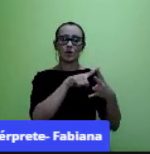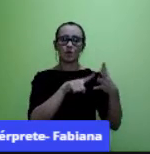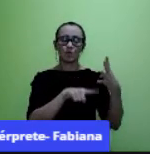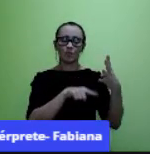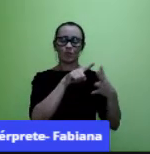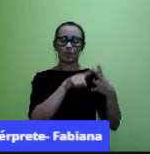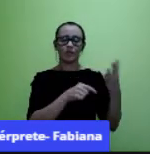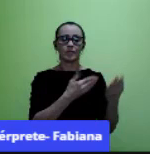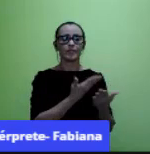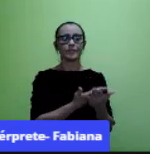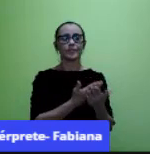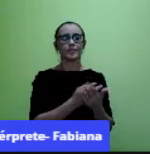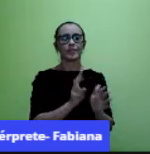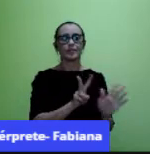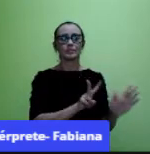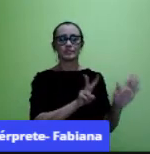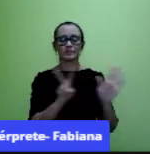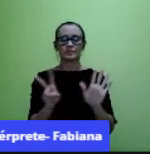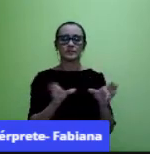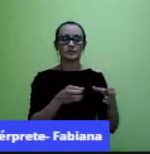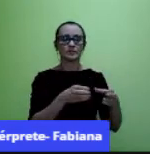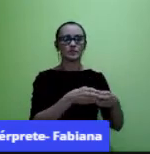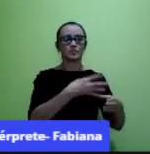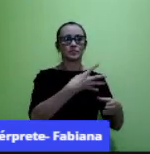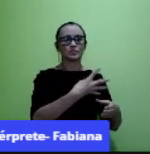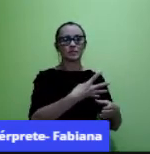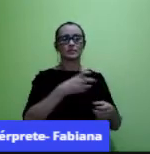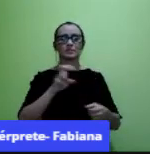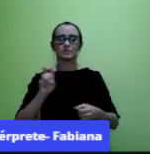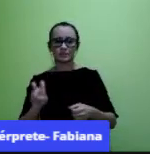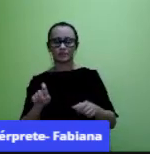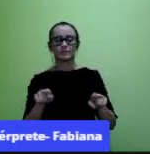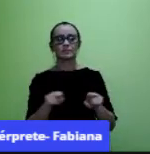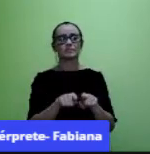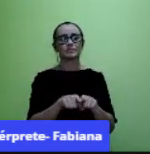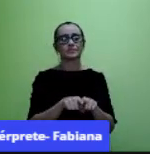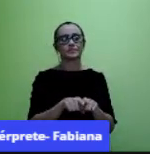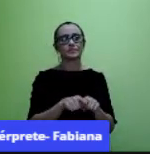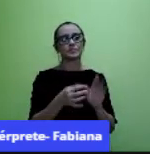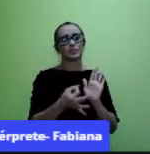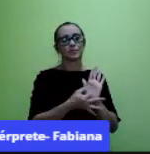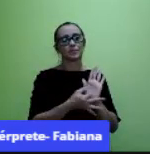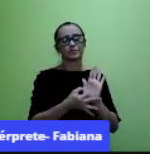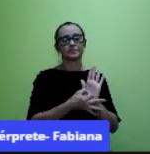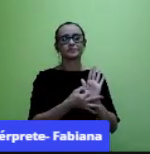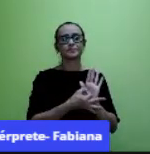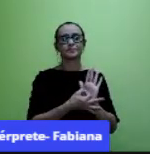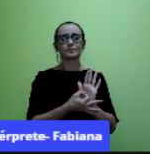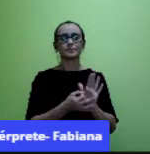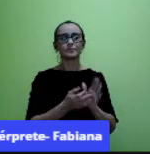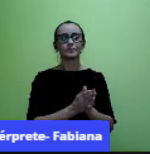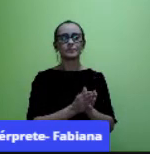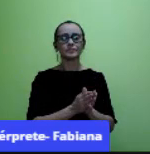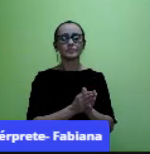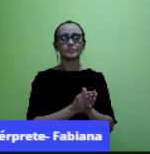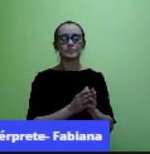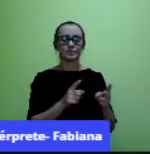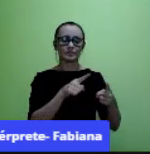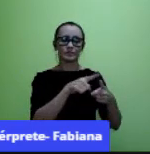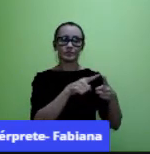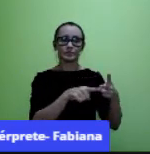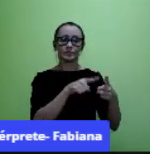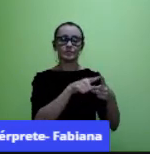o grupo 5. Eu coloquei como sugestão, nesse momento, a gente trazer as 2